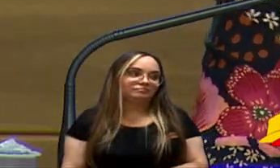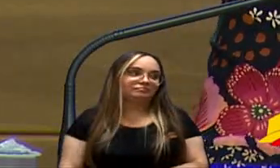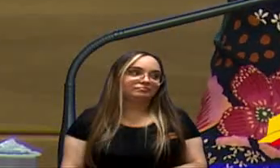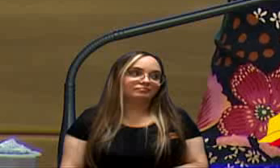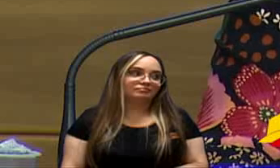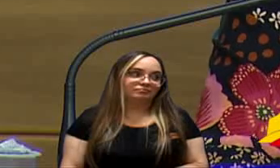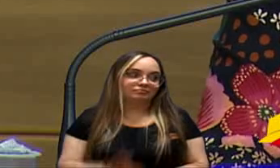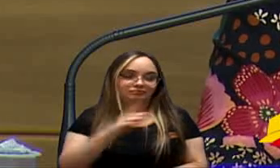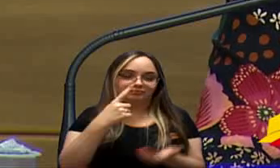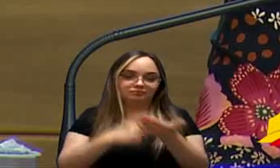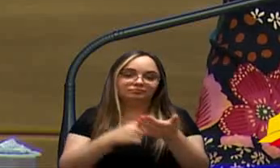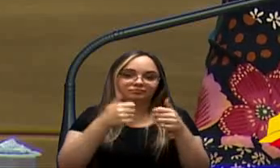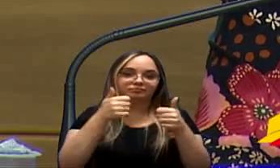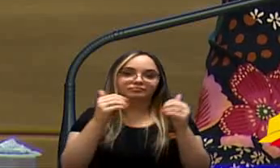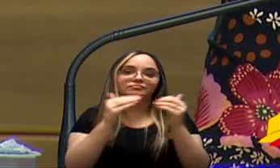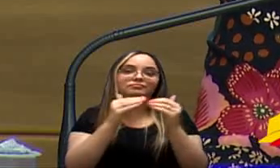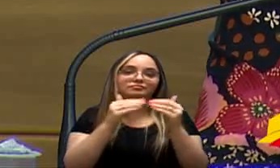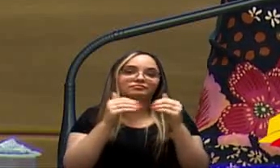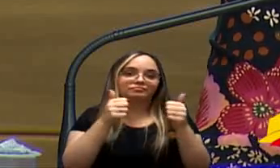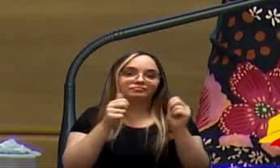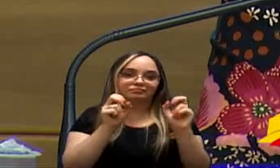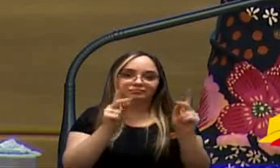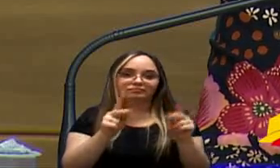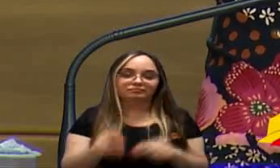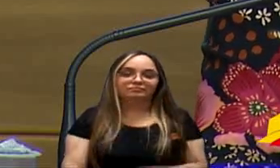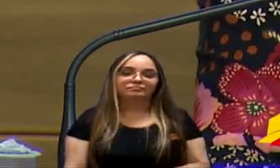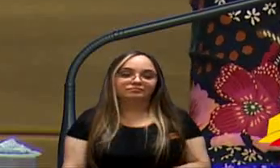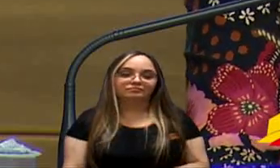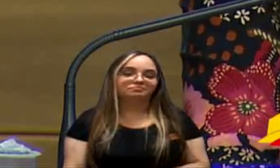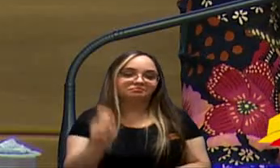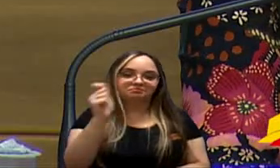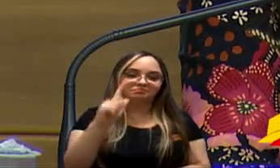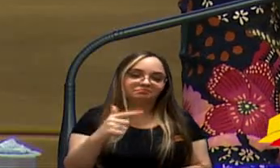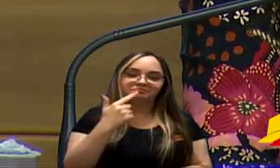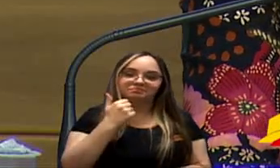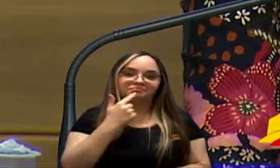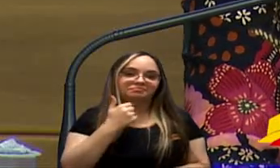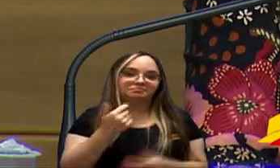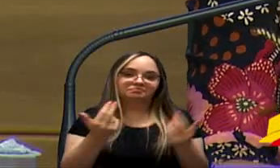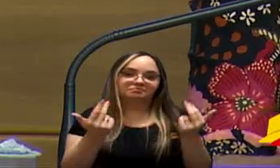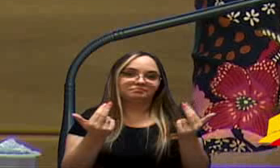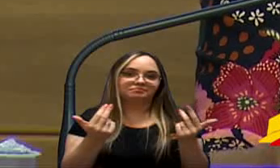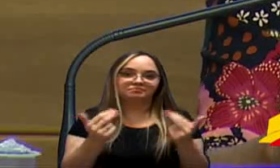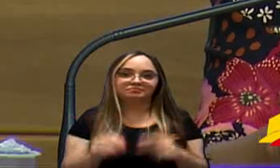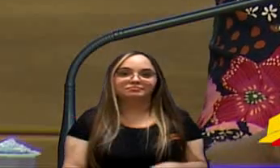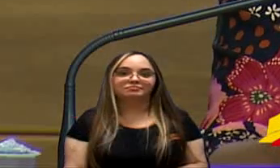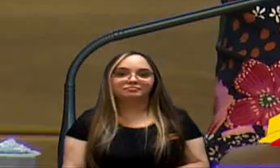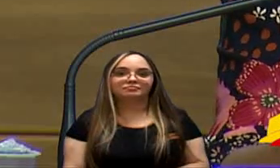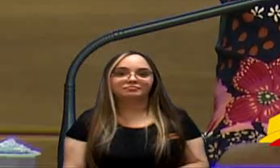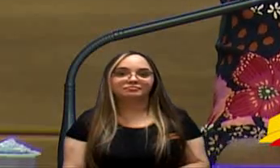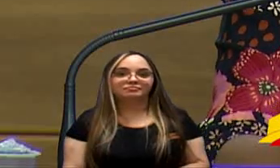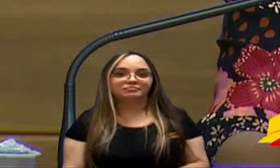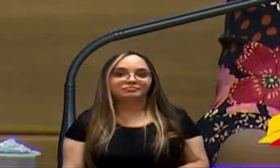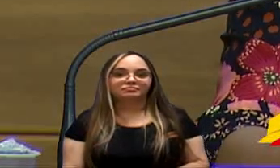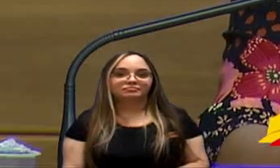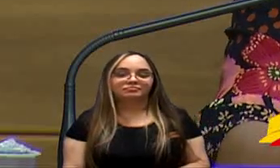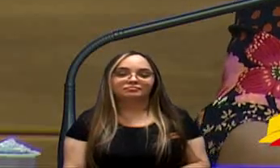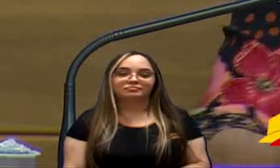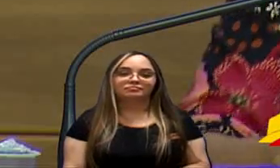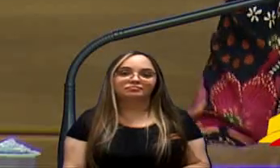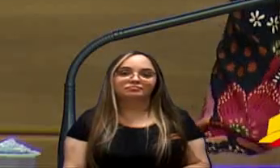Mas está combinado, concordo. Perfeito. O azul, o vermelho, é bonito do mesmo jeito. Mas se tem as partes técnicas, tudo